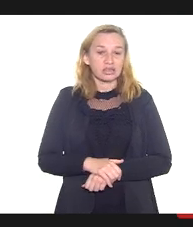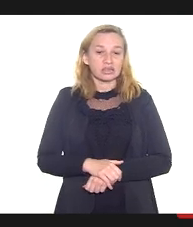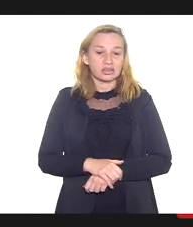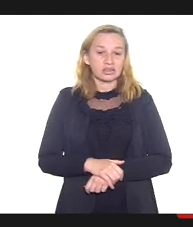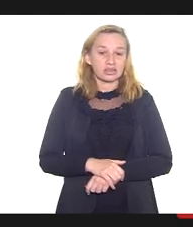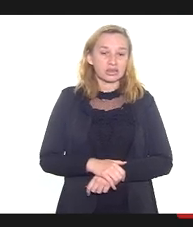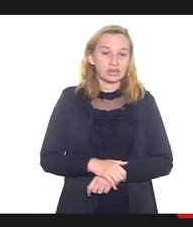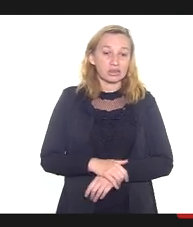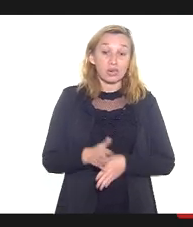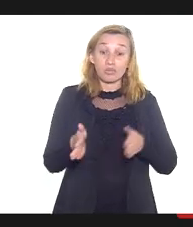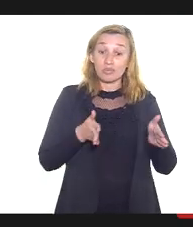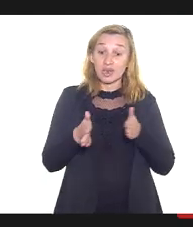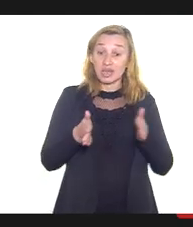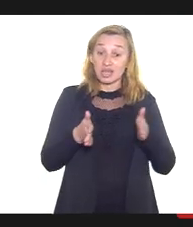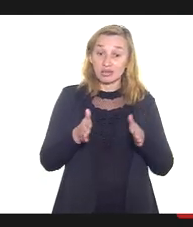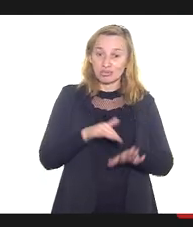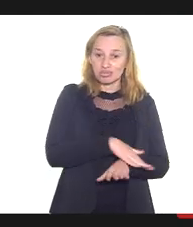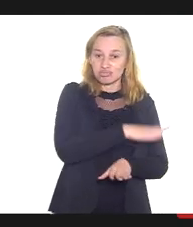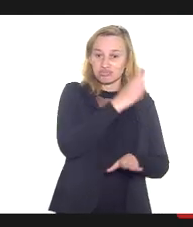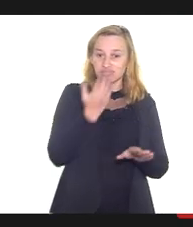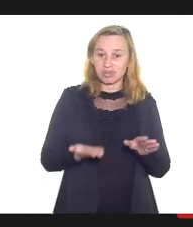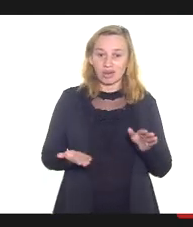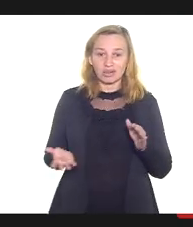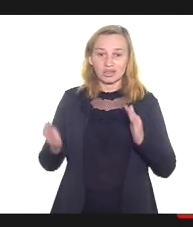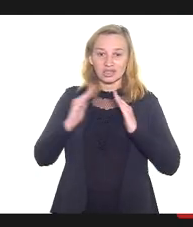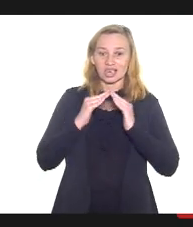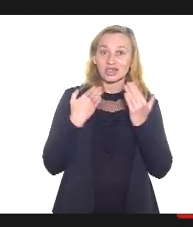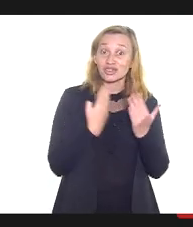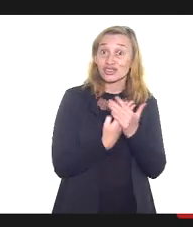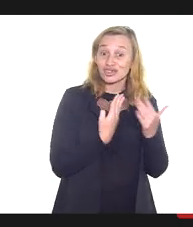implementação do período integral das escolas